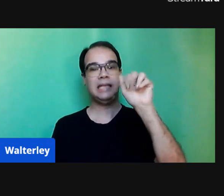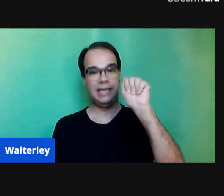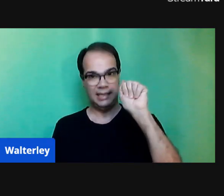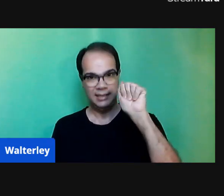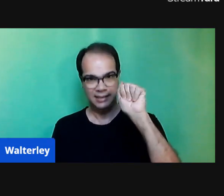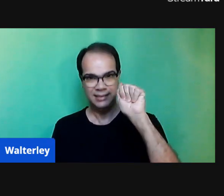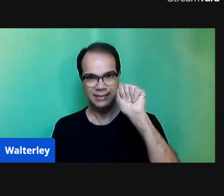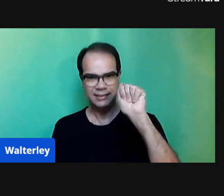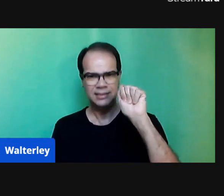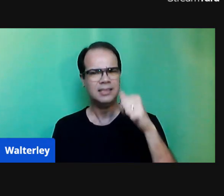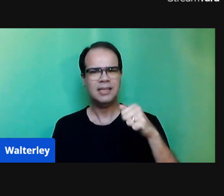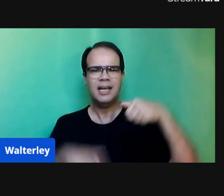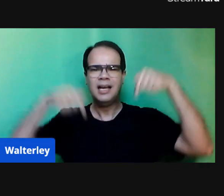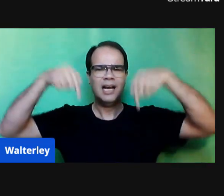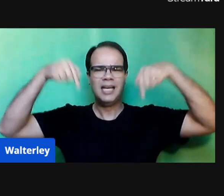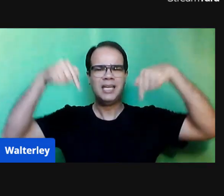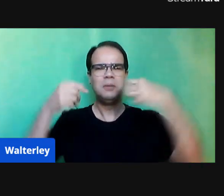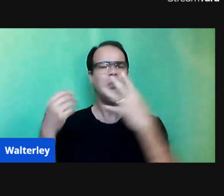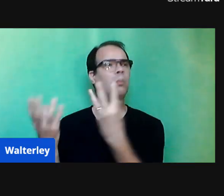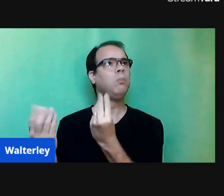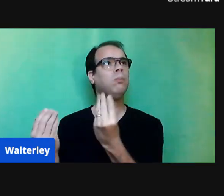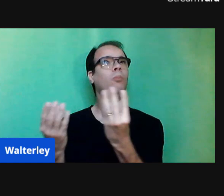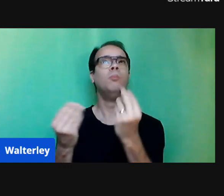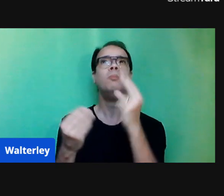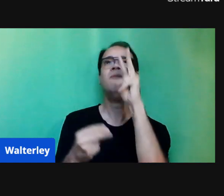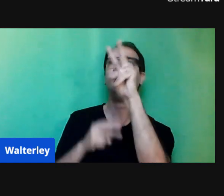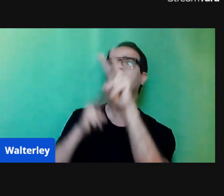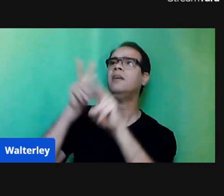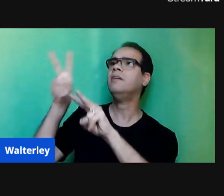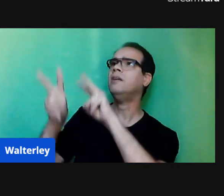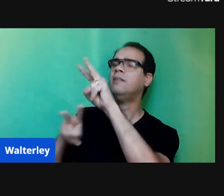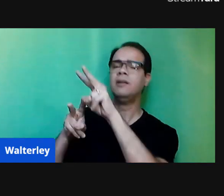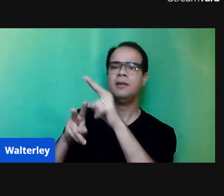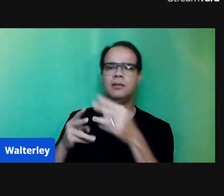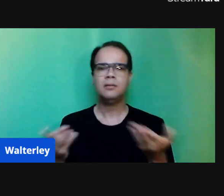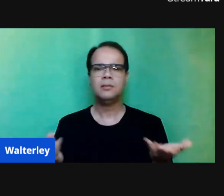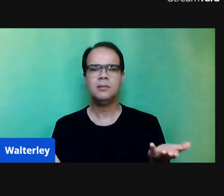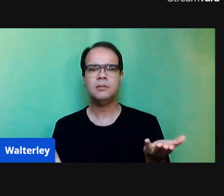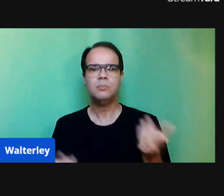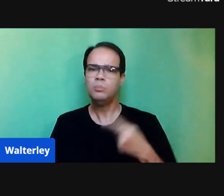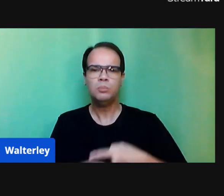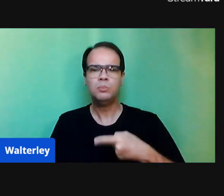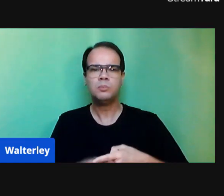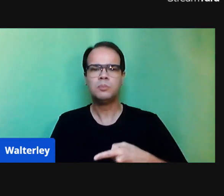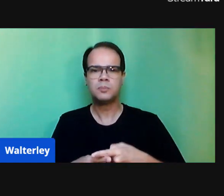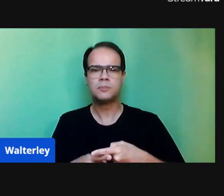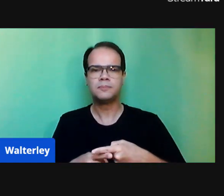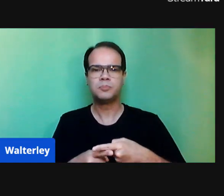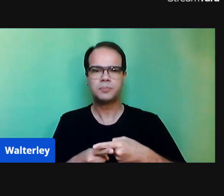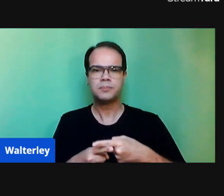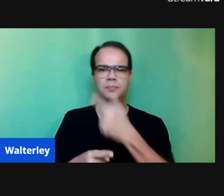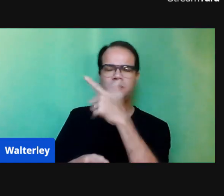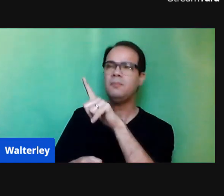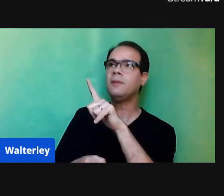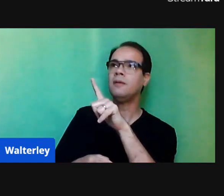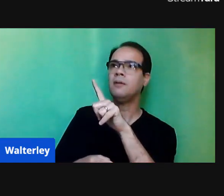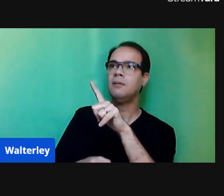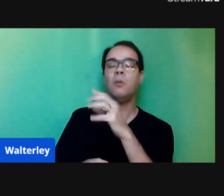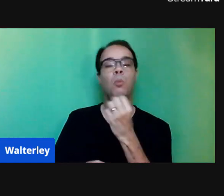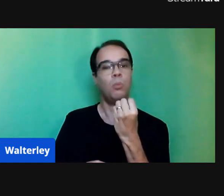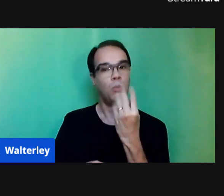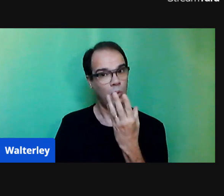cidade que mais tem araras no Brasil. Tem os motivos bons e os motivos ruins. Já fiz uma